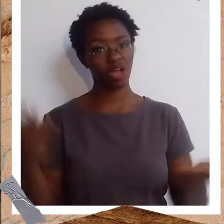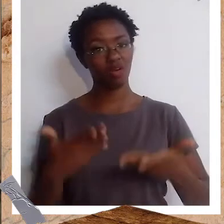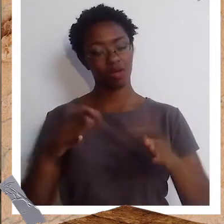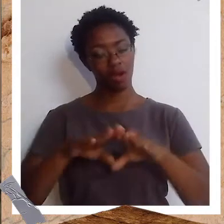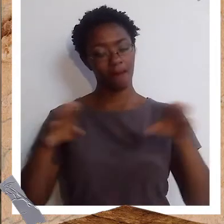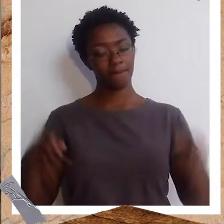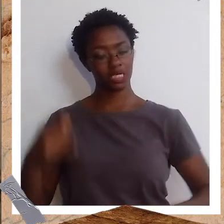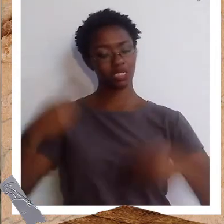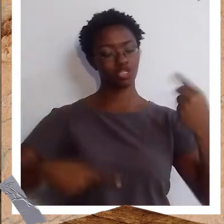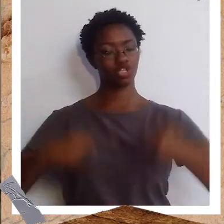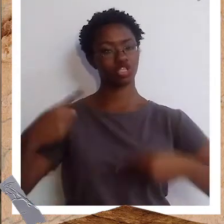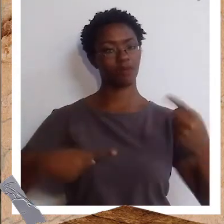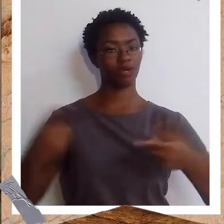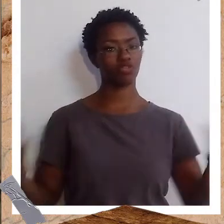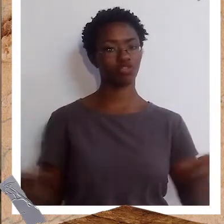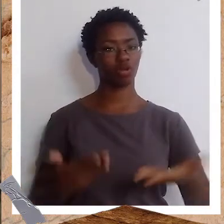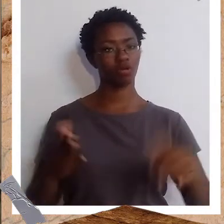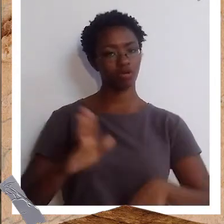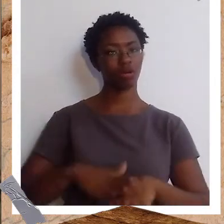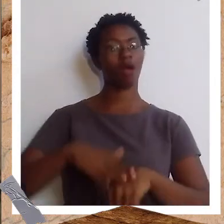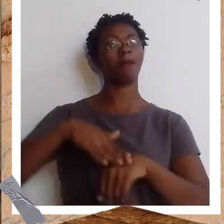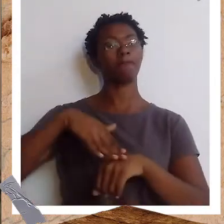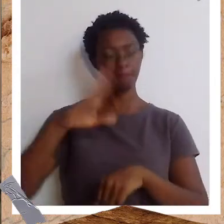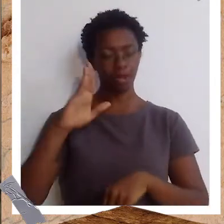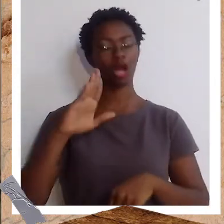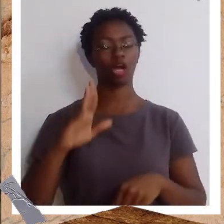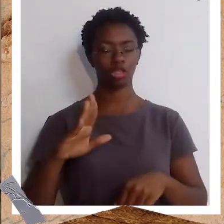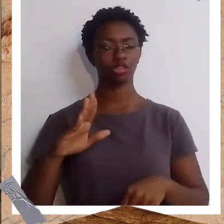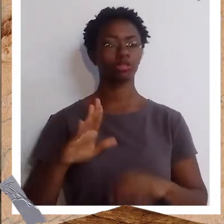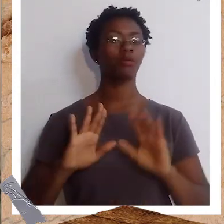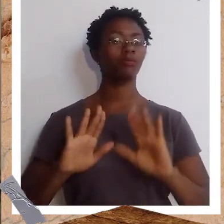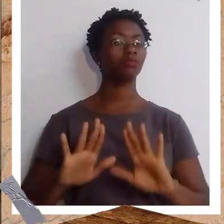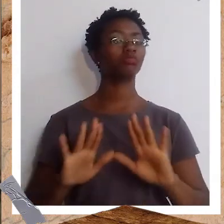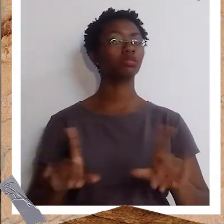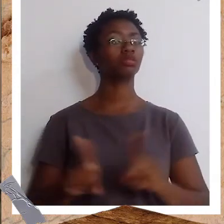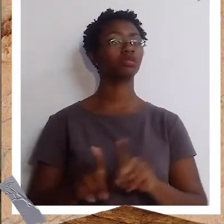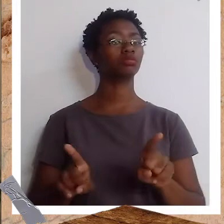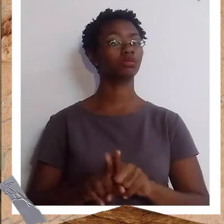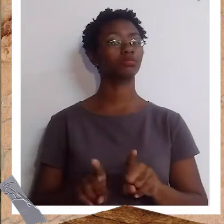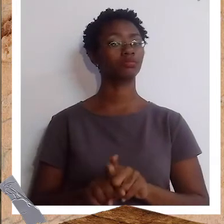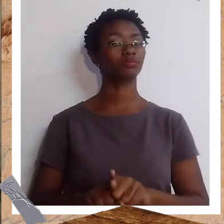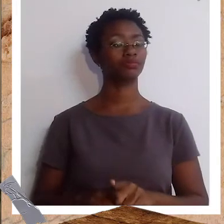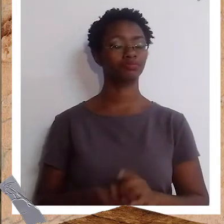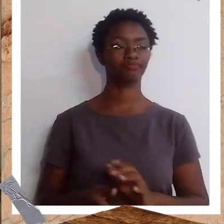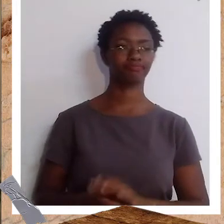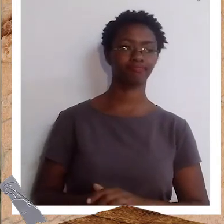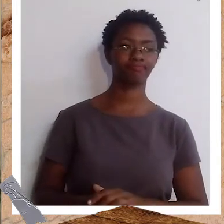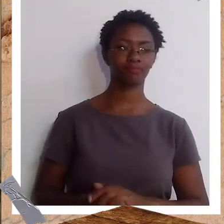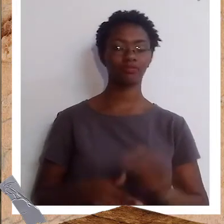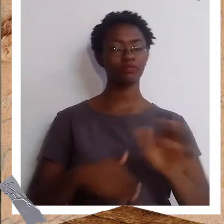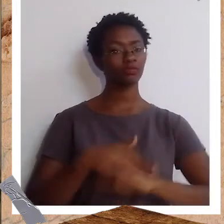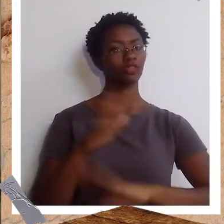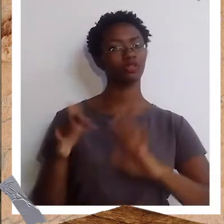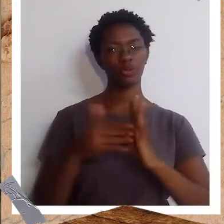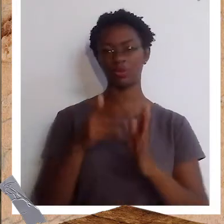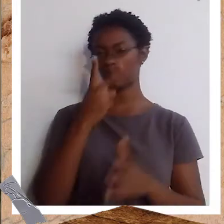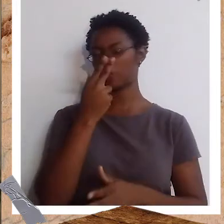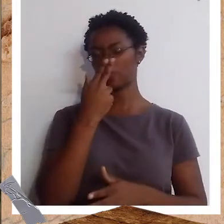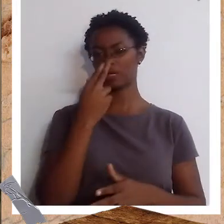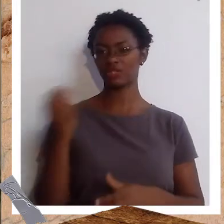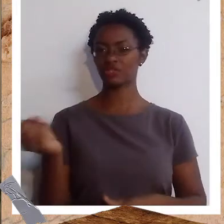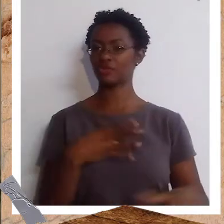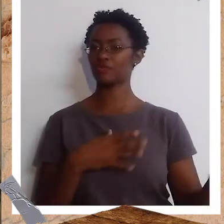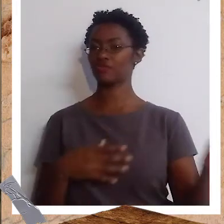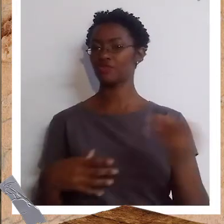maneira bastante mais proeminente, me parece, mas que, embora tudo isso traga um cenário de uma certa